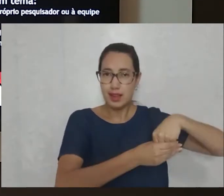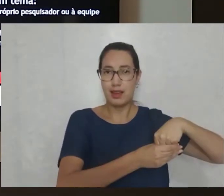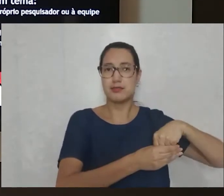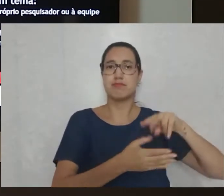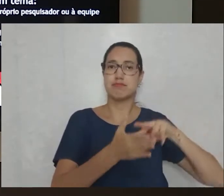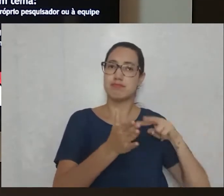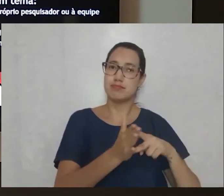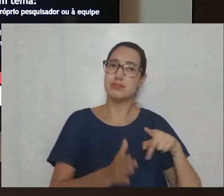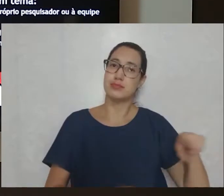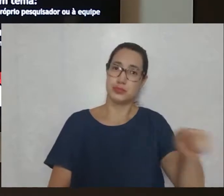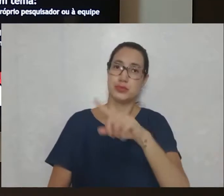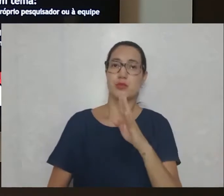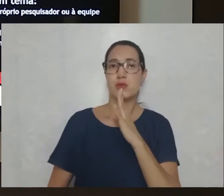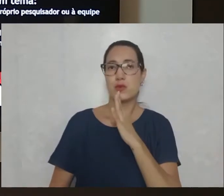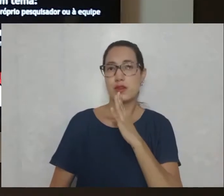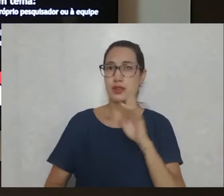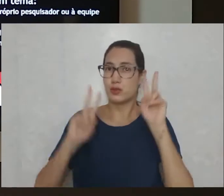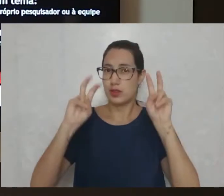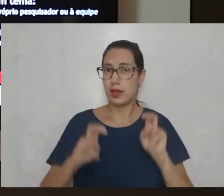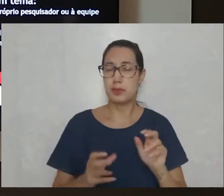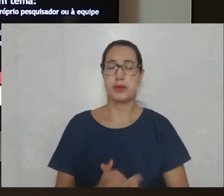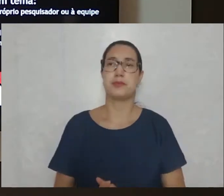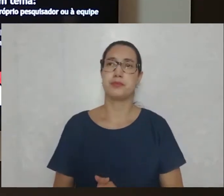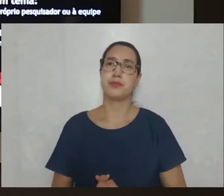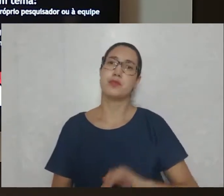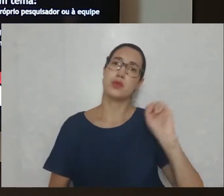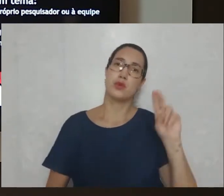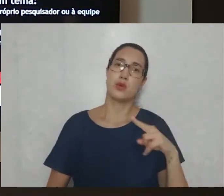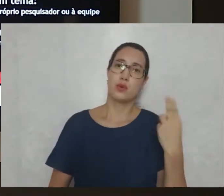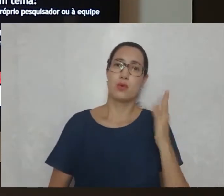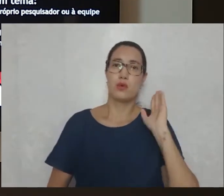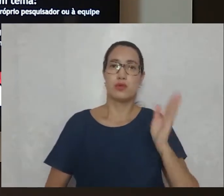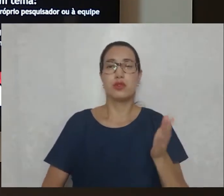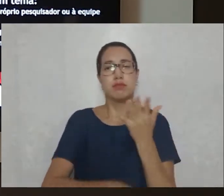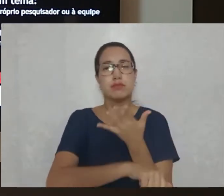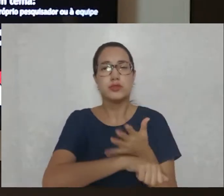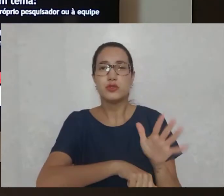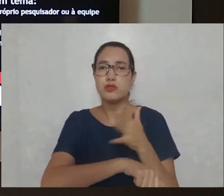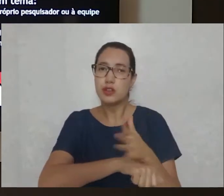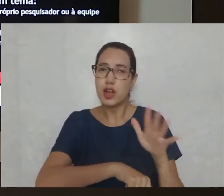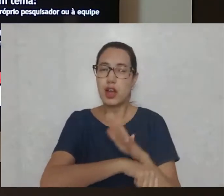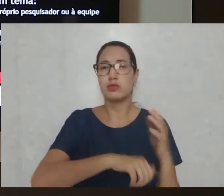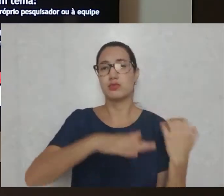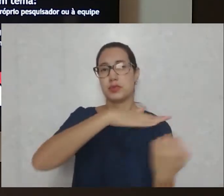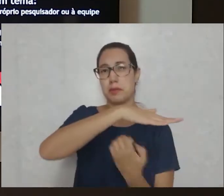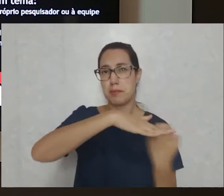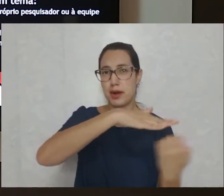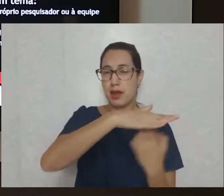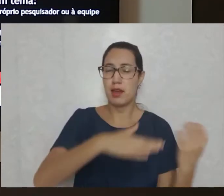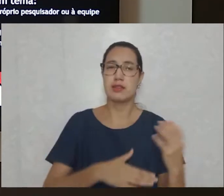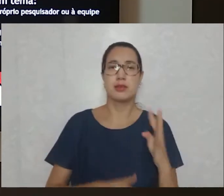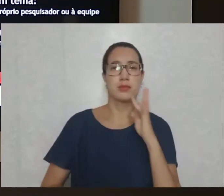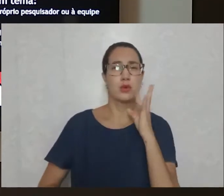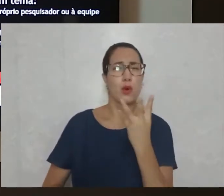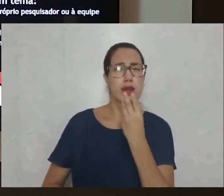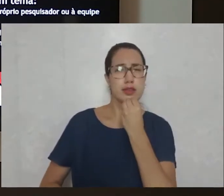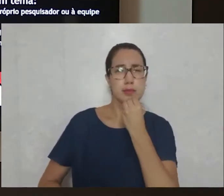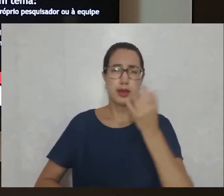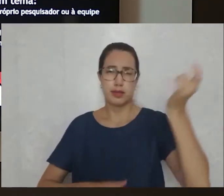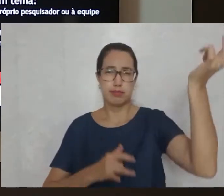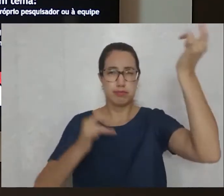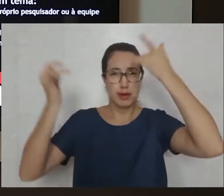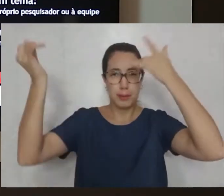pode ter trabalhado, feito estágio numa empresa e aprendido muito sobre uma coisa e aquele background, né, aquele conhecimento que você